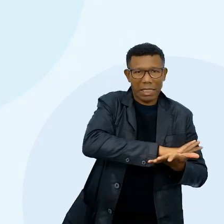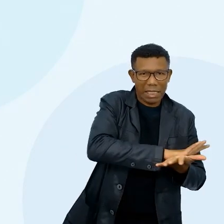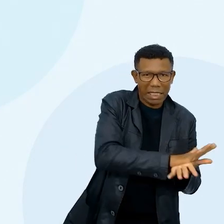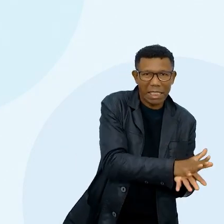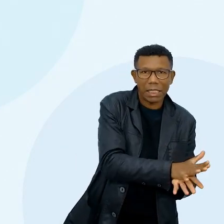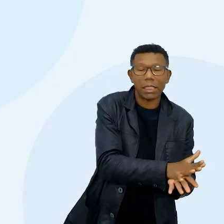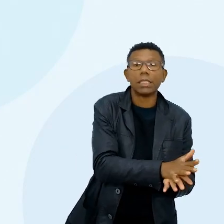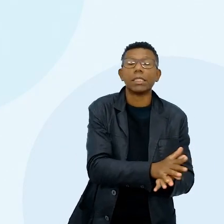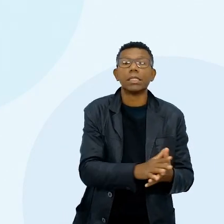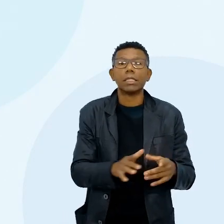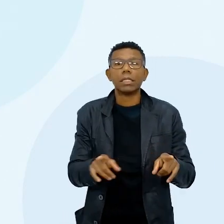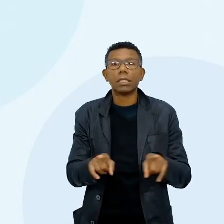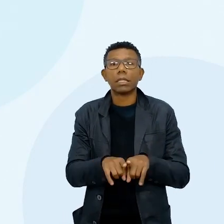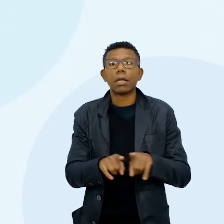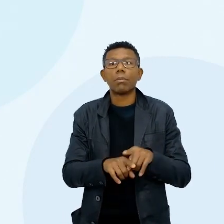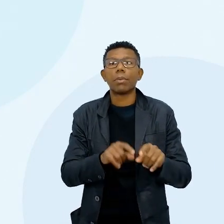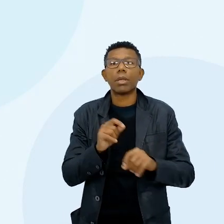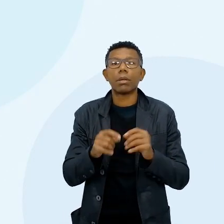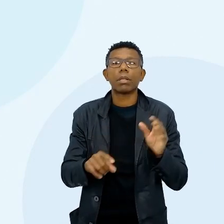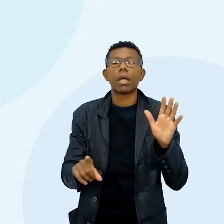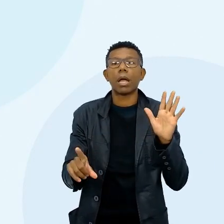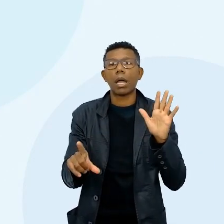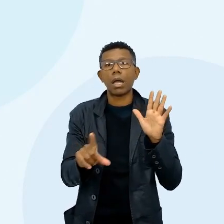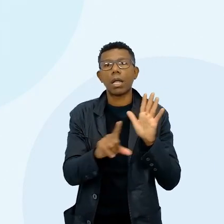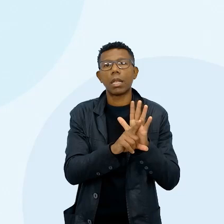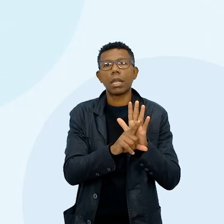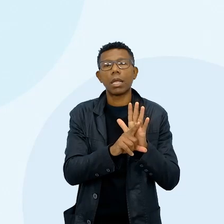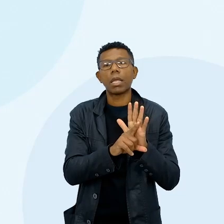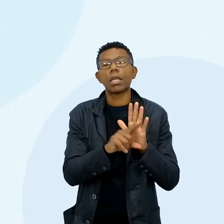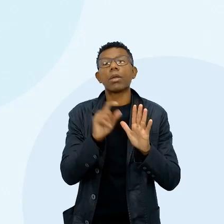punindo, na forma da lei, qualquer